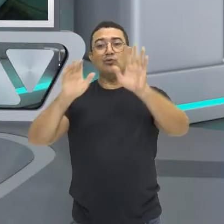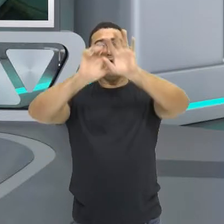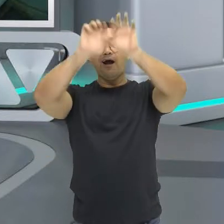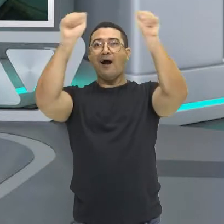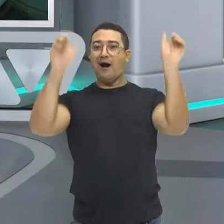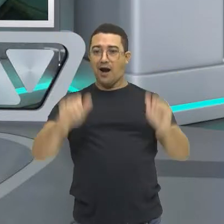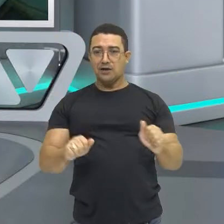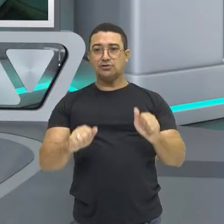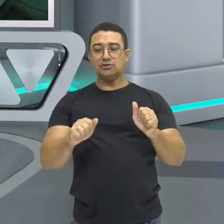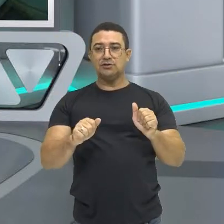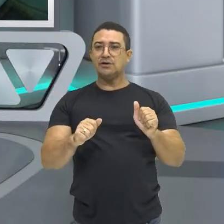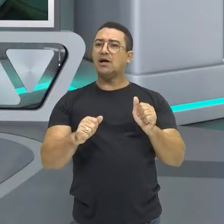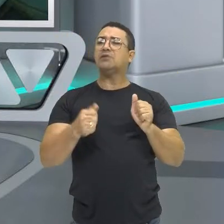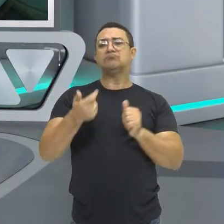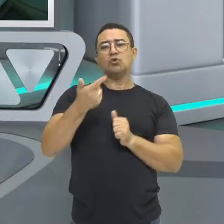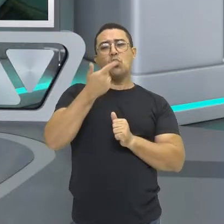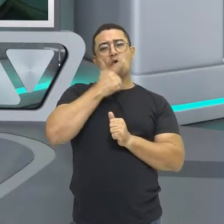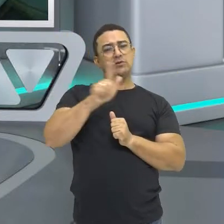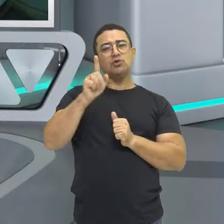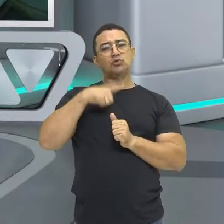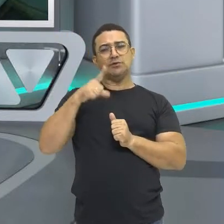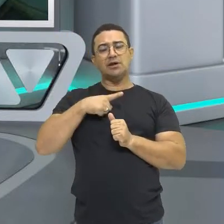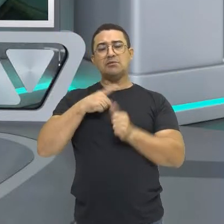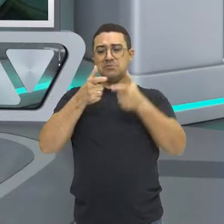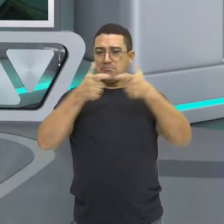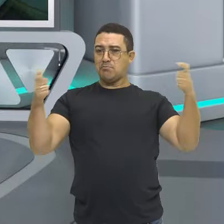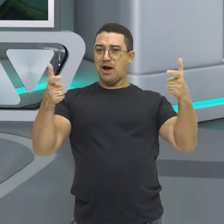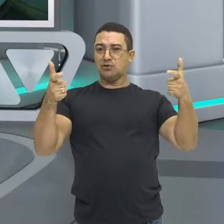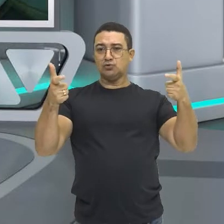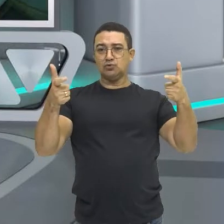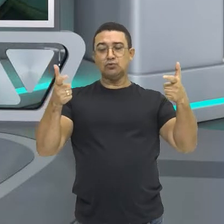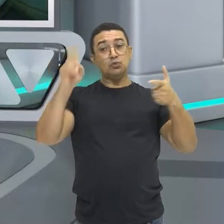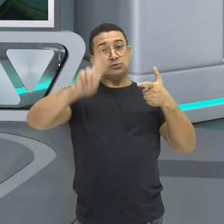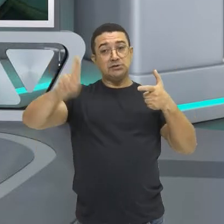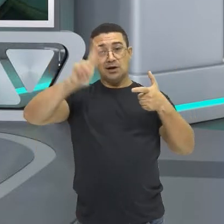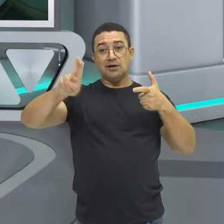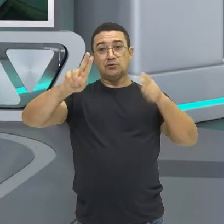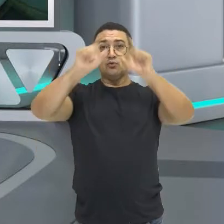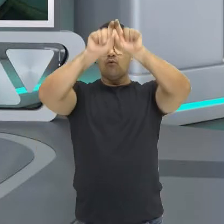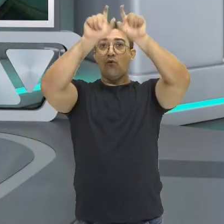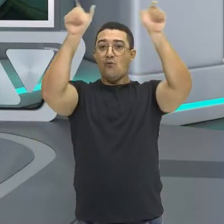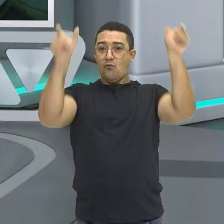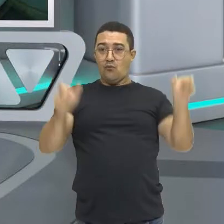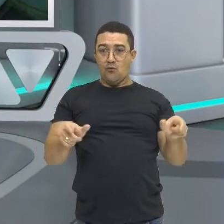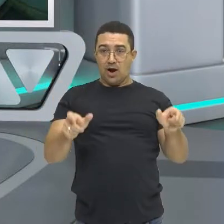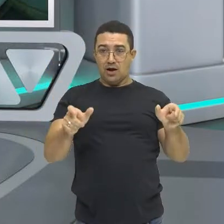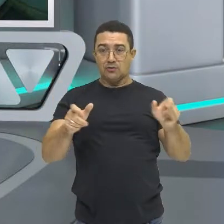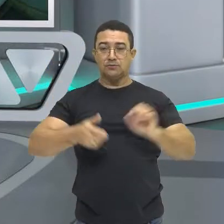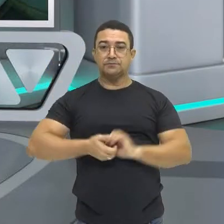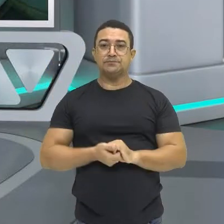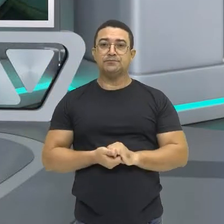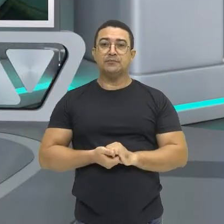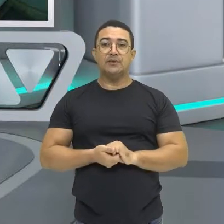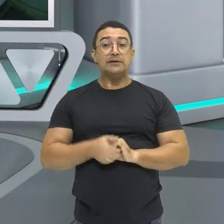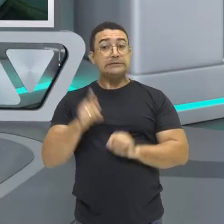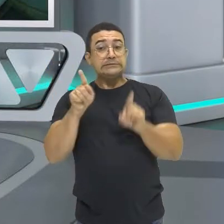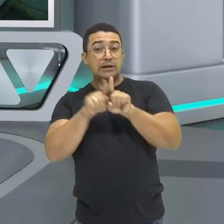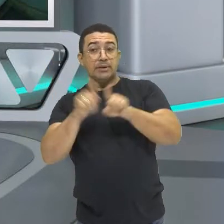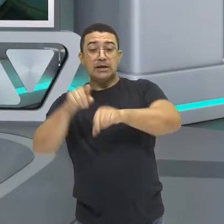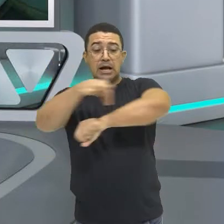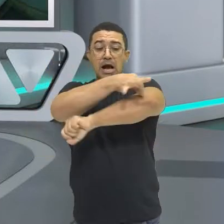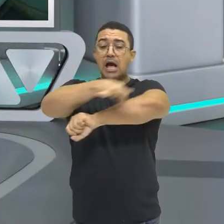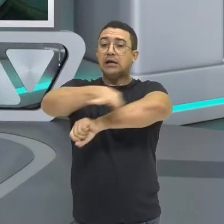sensação de espaço, ganhou essa sensação de espaço através dos arcos. E aí, a questão da arquitetura que nós falamos, como